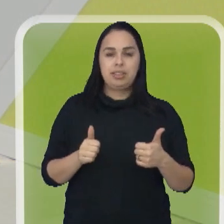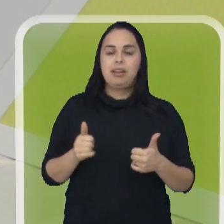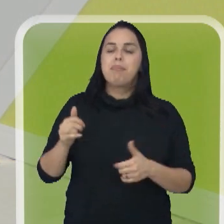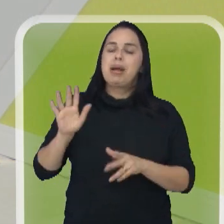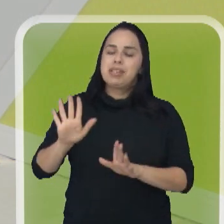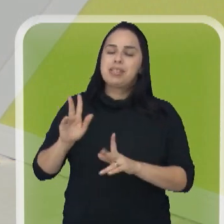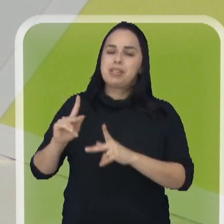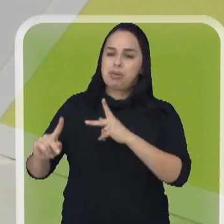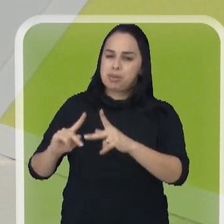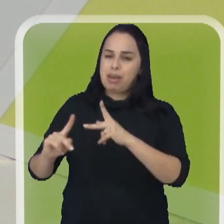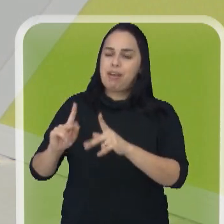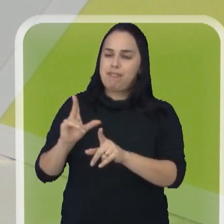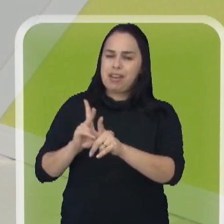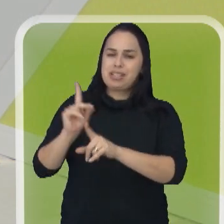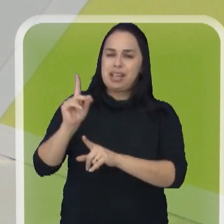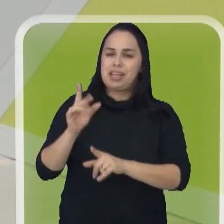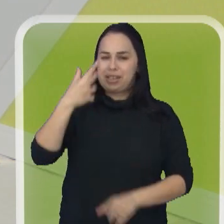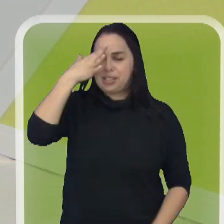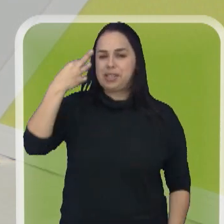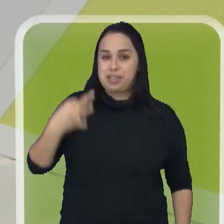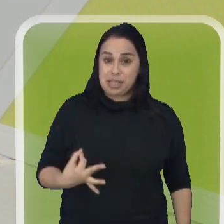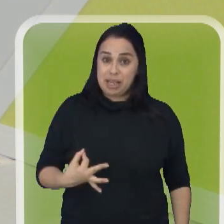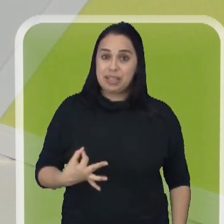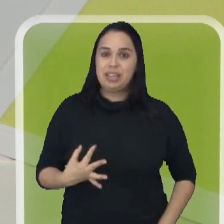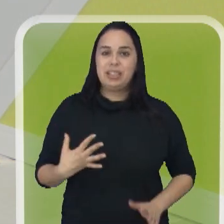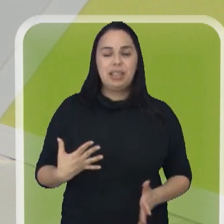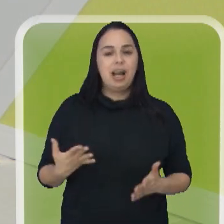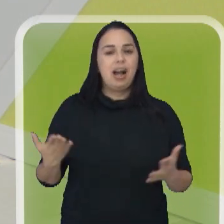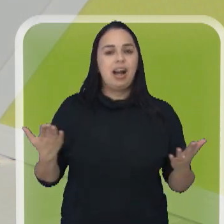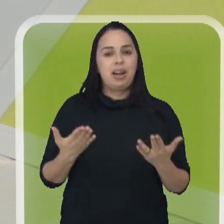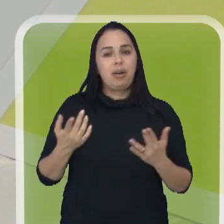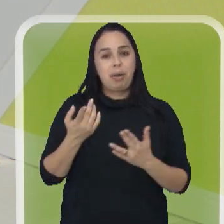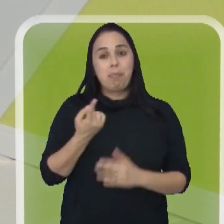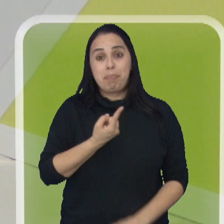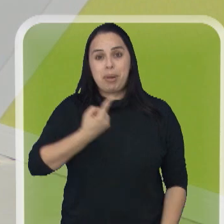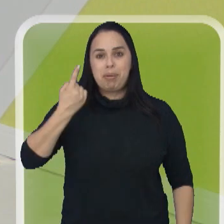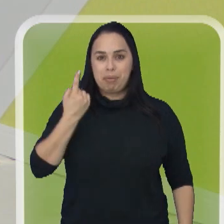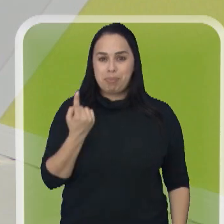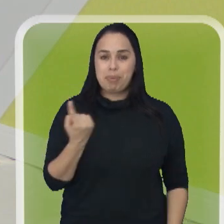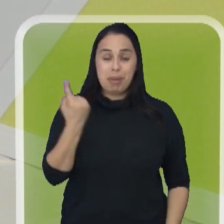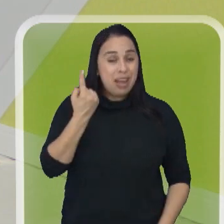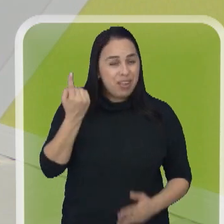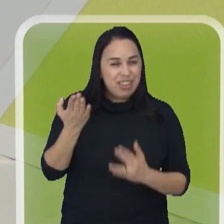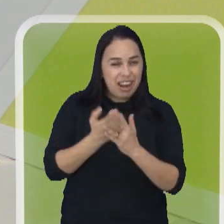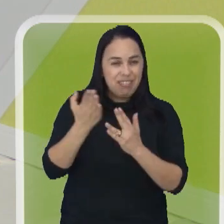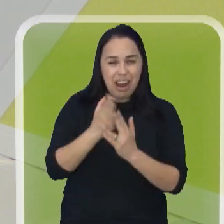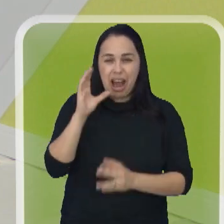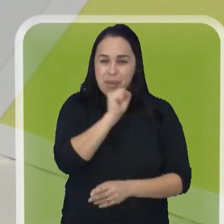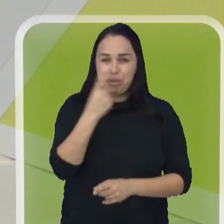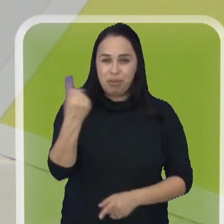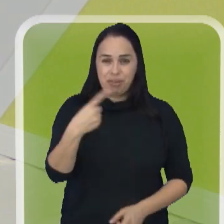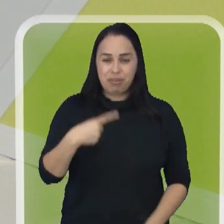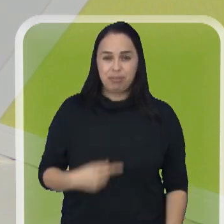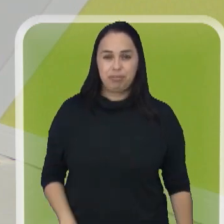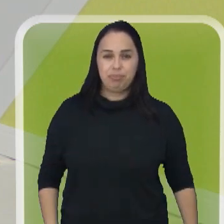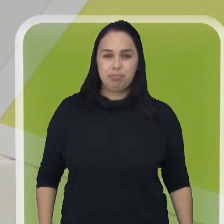vitória de lá, eu tenho certeza. Olha só, a gente vai para o primeiro intervalo do dia. É rapidinho, já